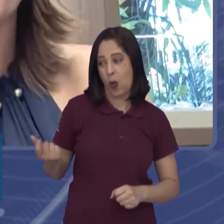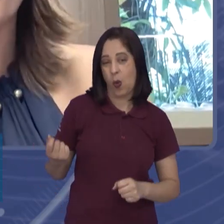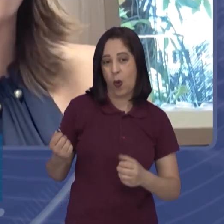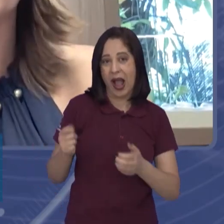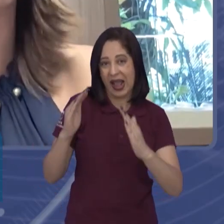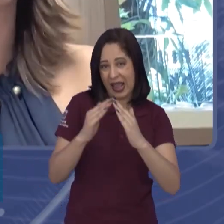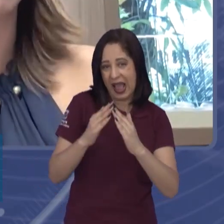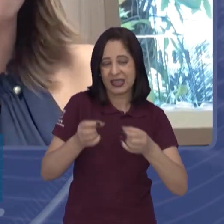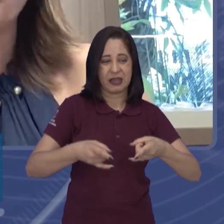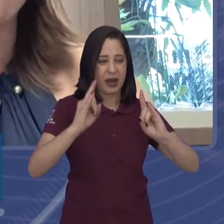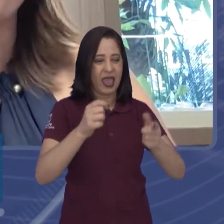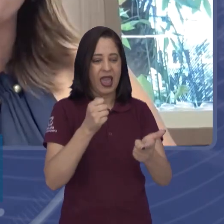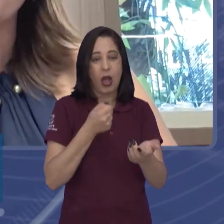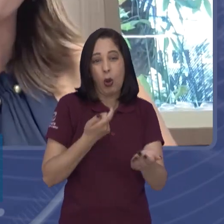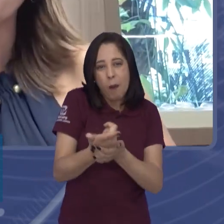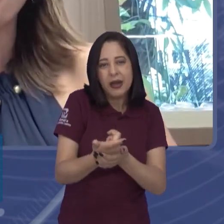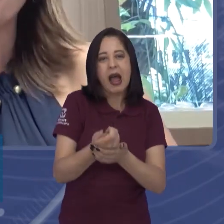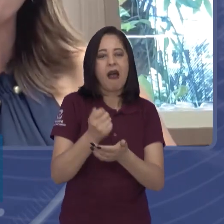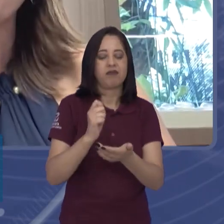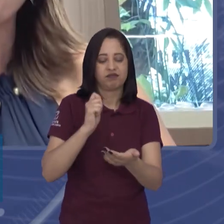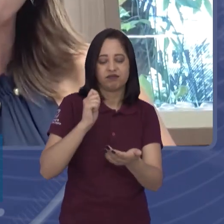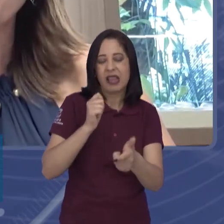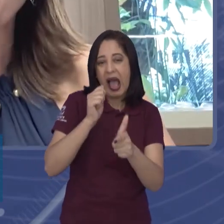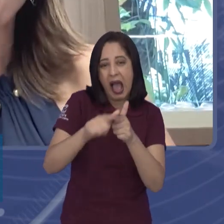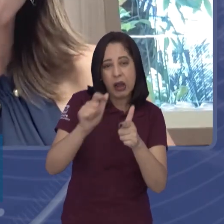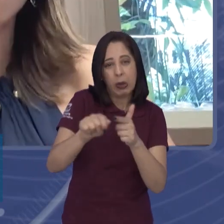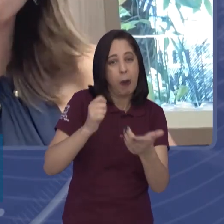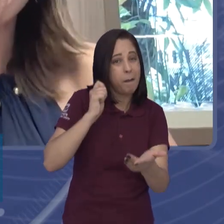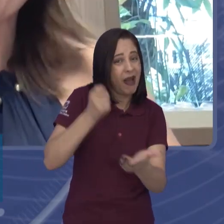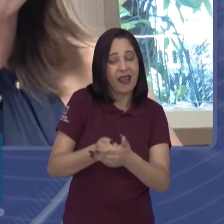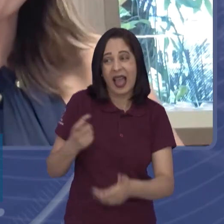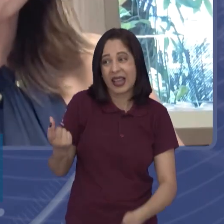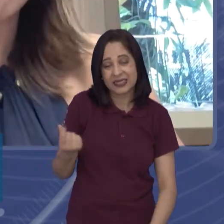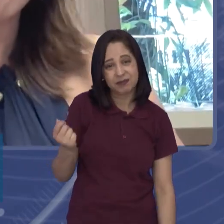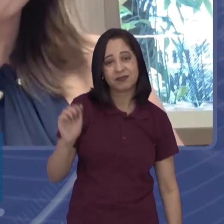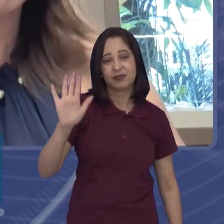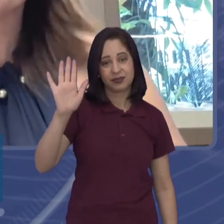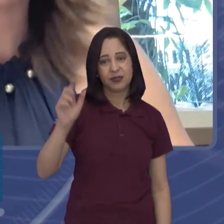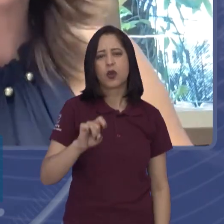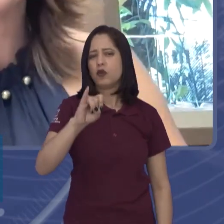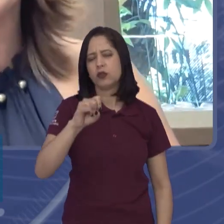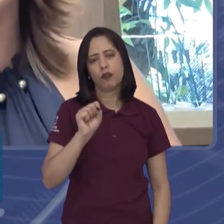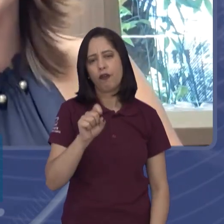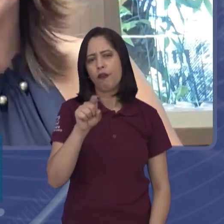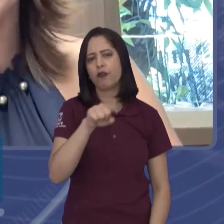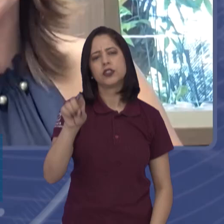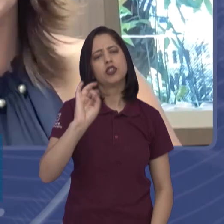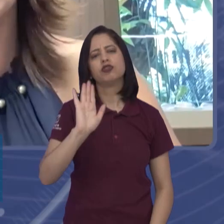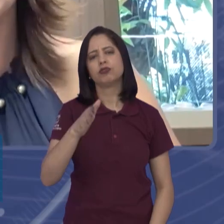Seja aluguel, seja para comprar também. Você explicou um pouquinho dessa especulação imobiliária, como que